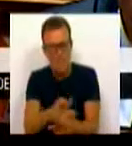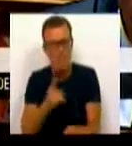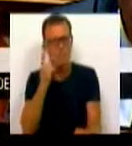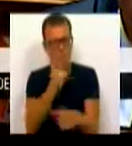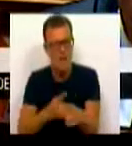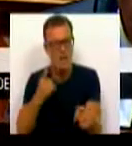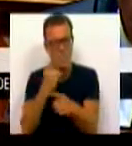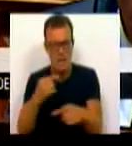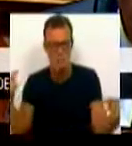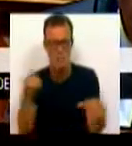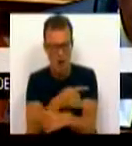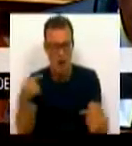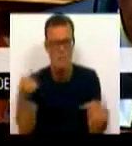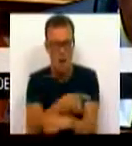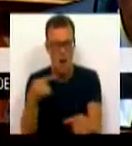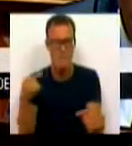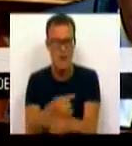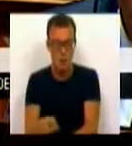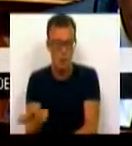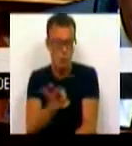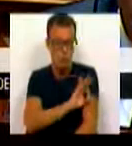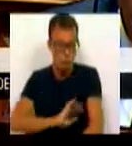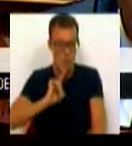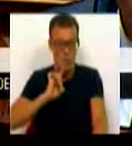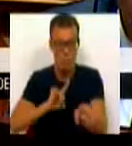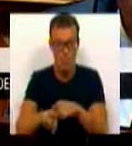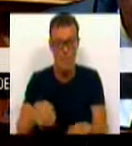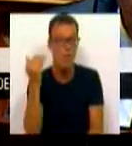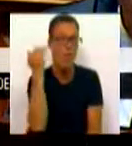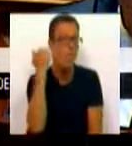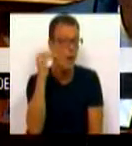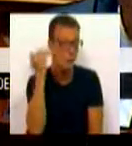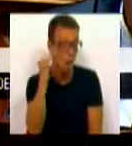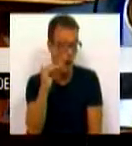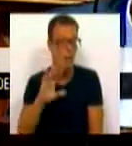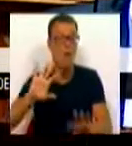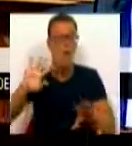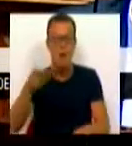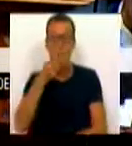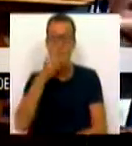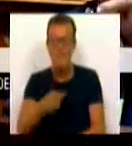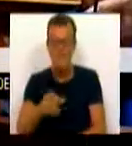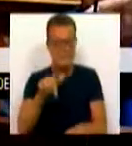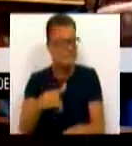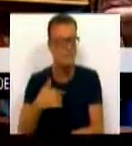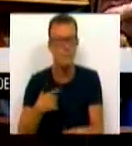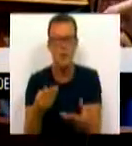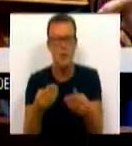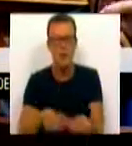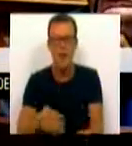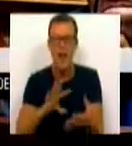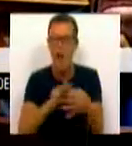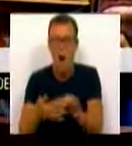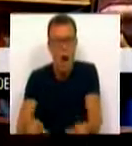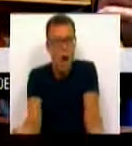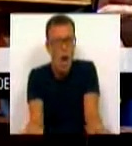líder parlamentar fez, peço desculpa, o Sr. Deputado Passos Coelho, quando disse que não era razoável